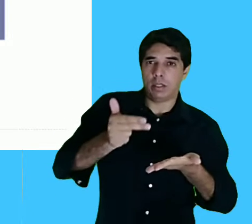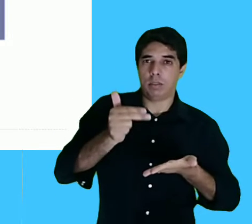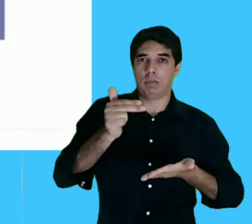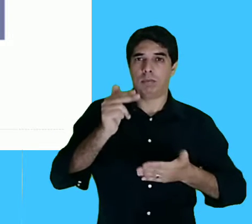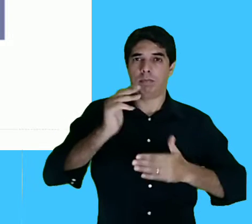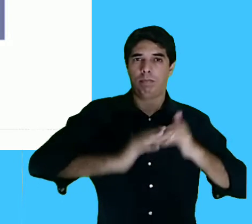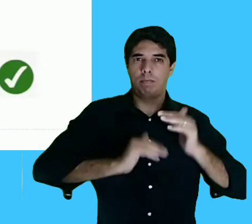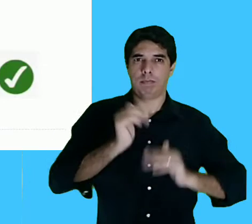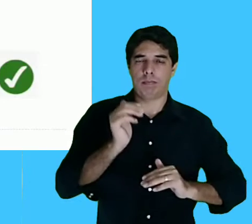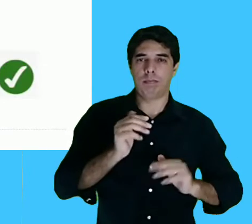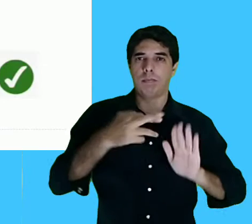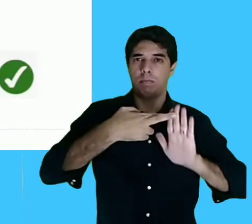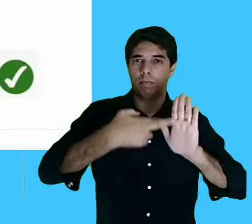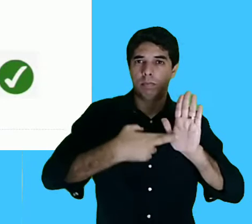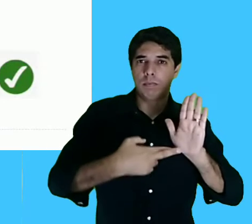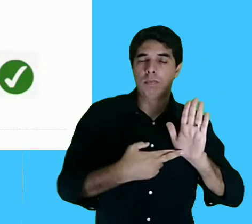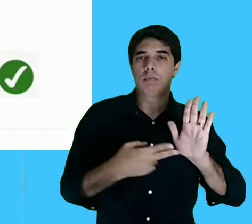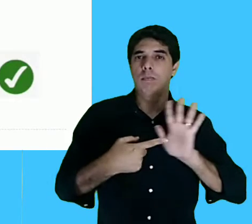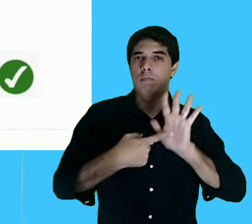desenho.